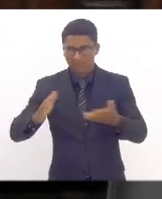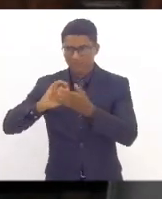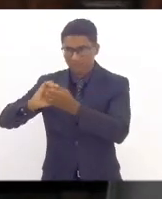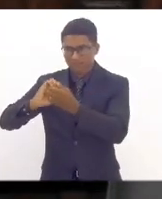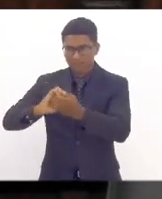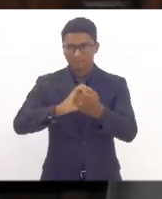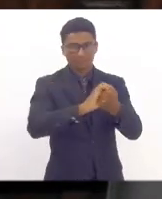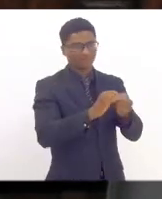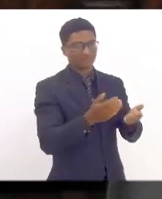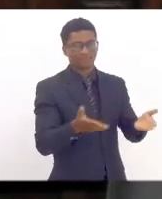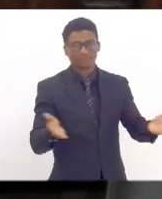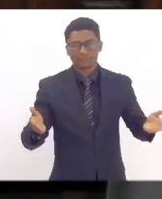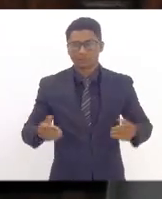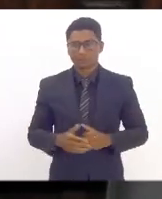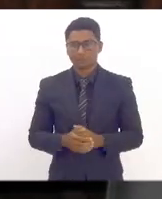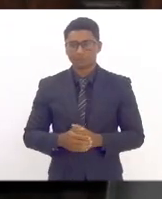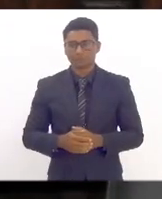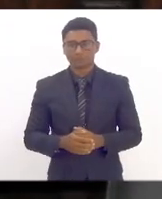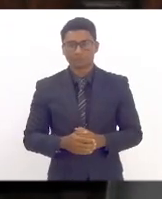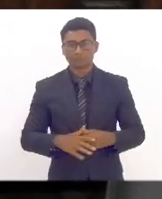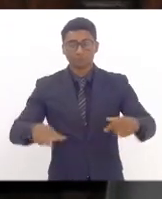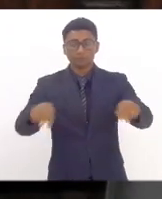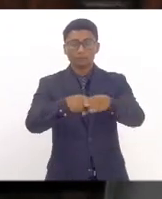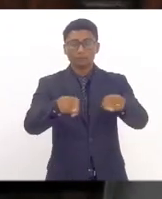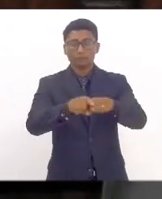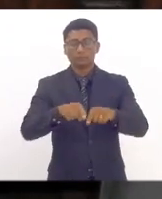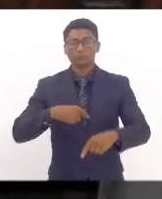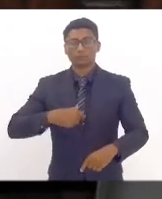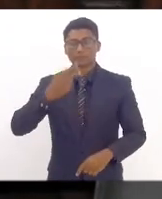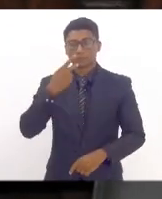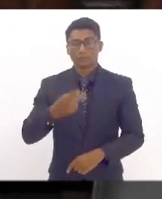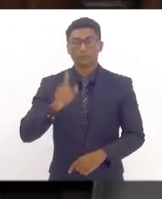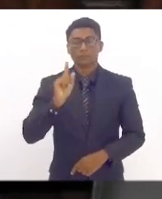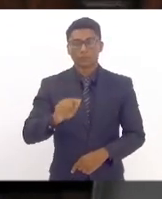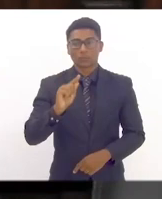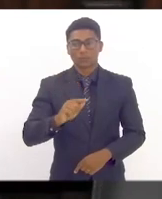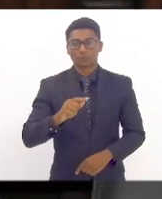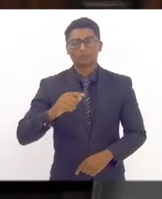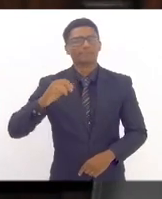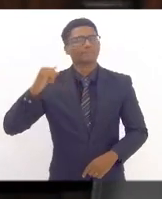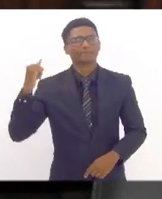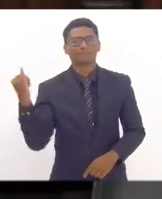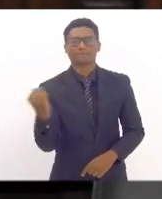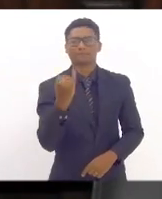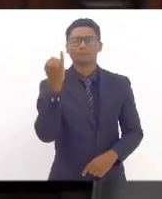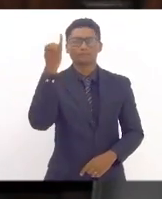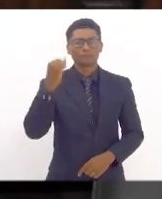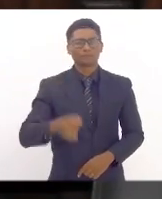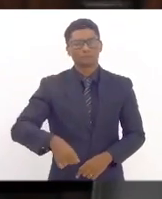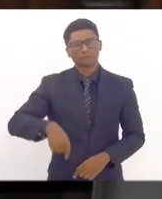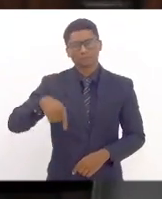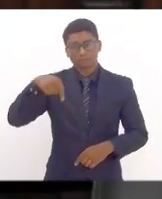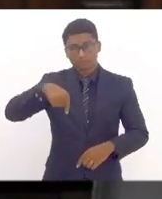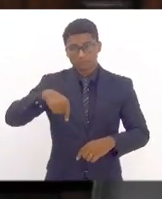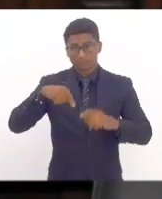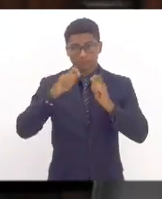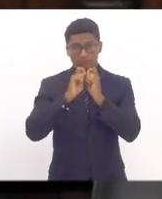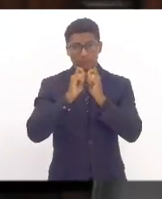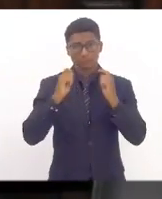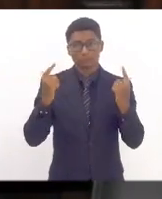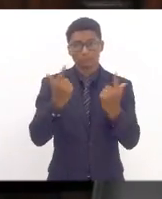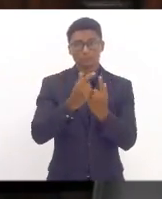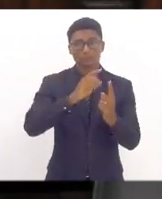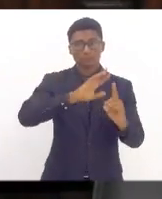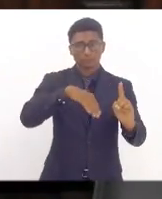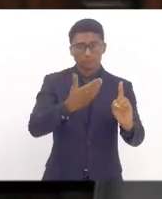que estão aqui na mesa eu queria dizer também que se é muito importante que a Assembleia Legislativa é faça este